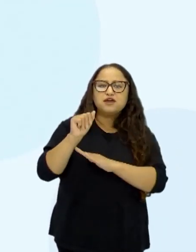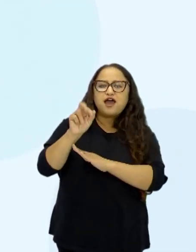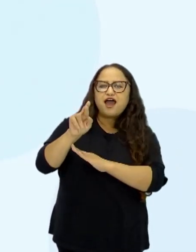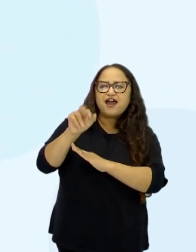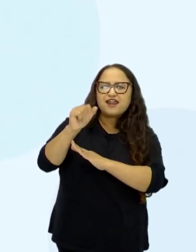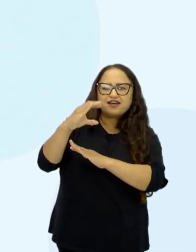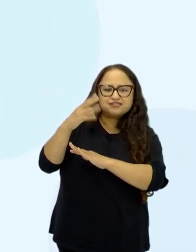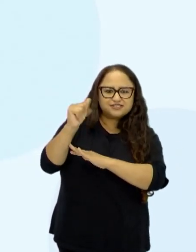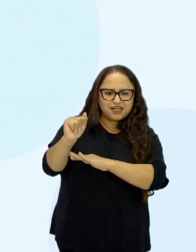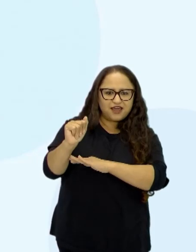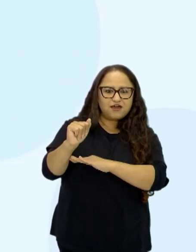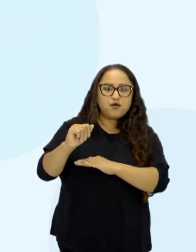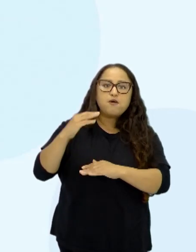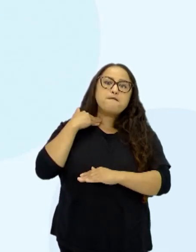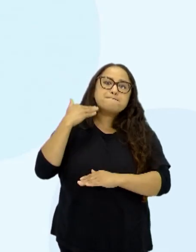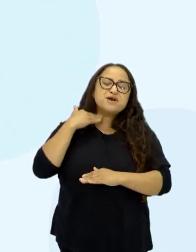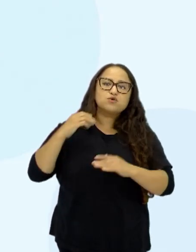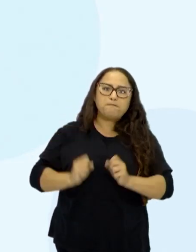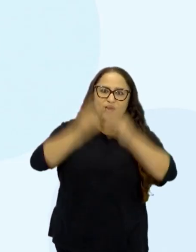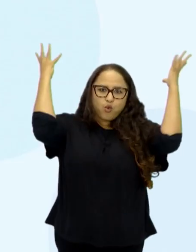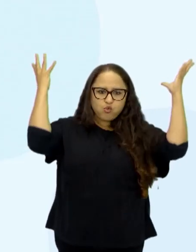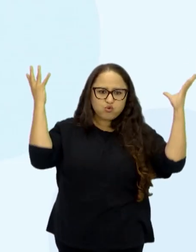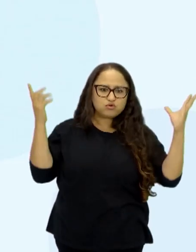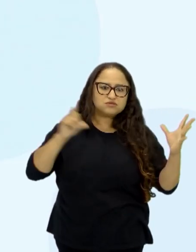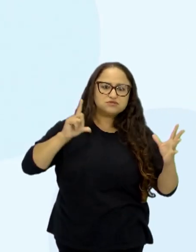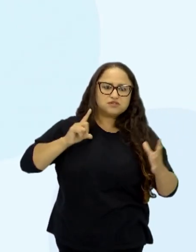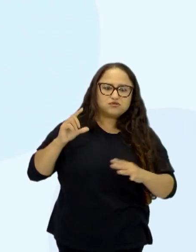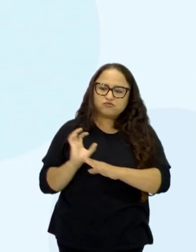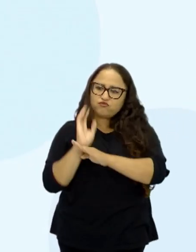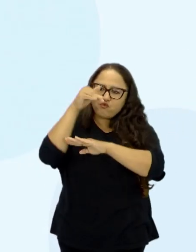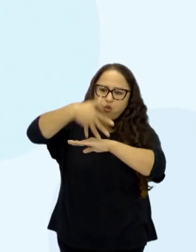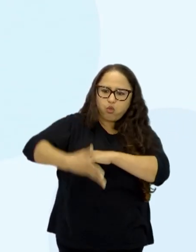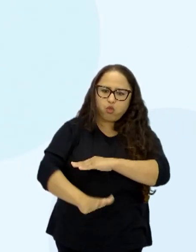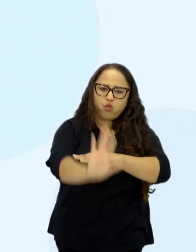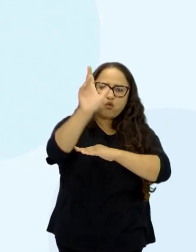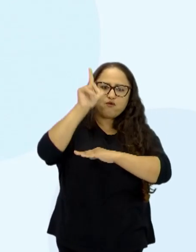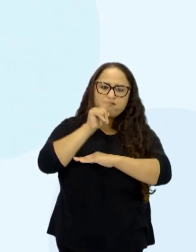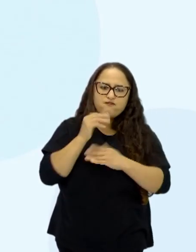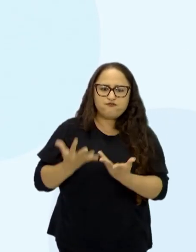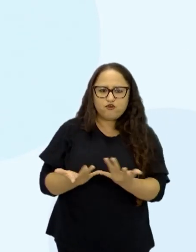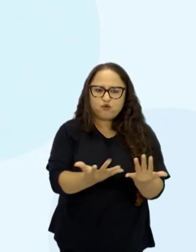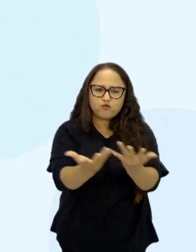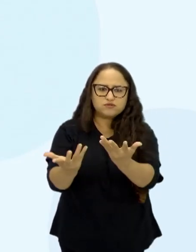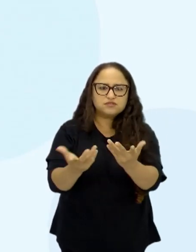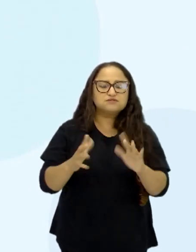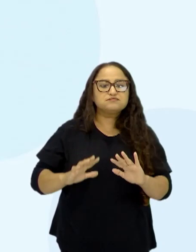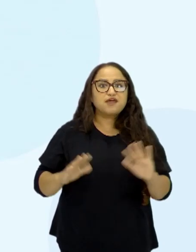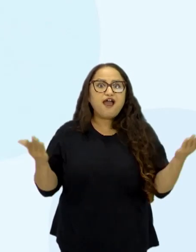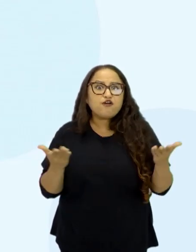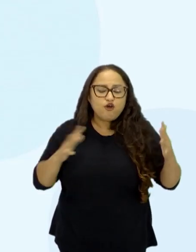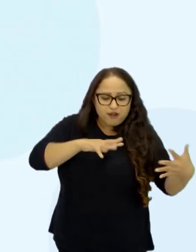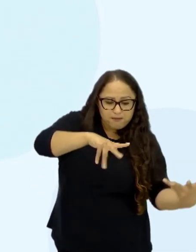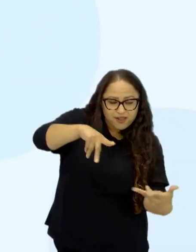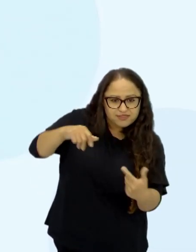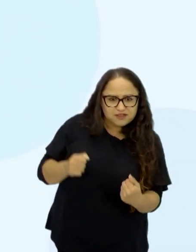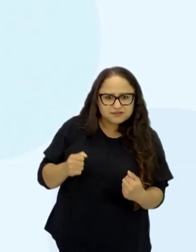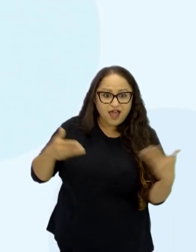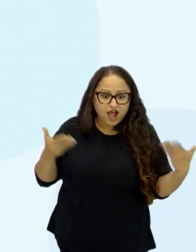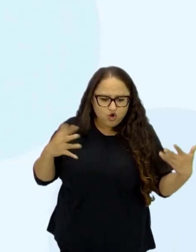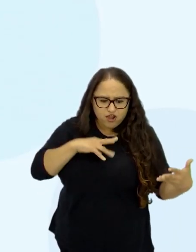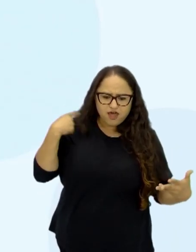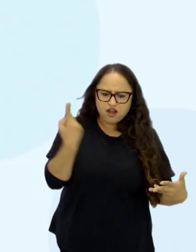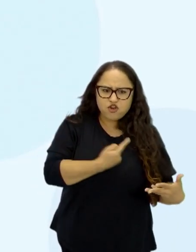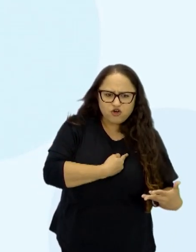dinheiro sumiu, o vulcão entrou em erupção, a ilha de La Palma ficou em destruição. E agora, planeta? E agora